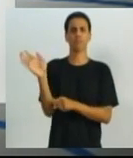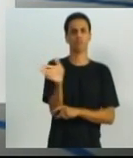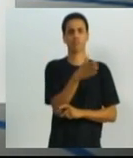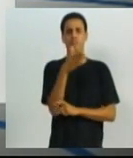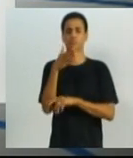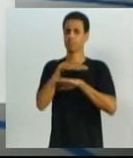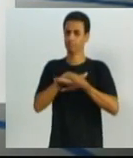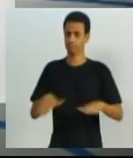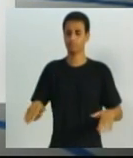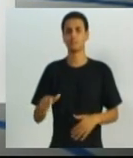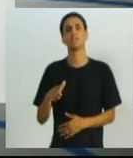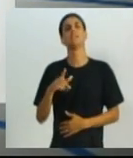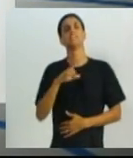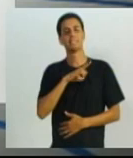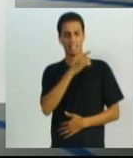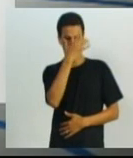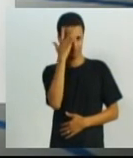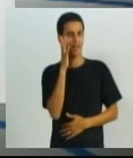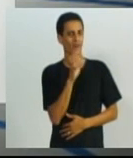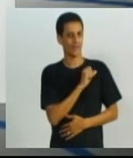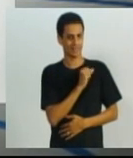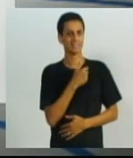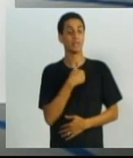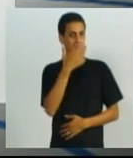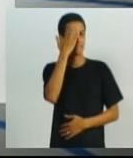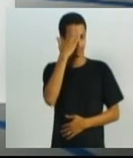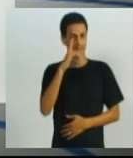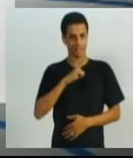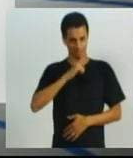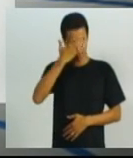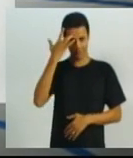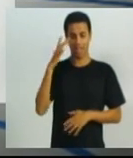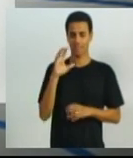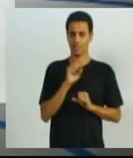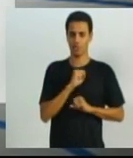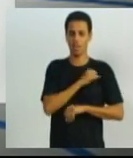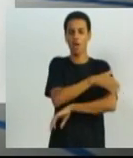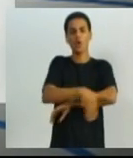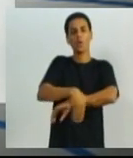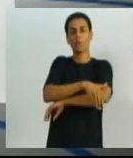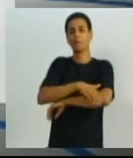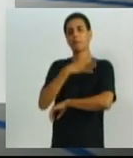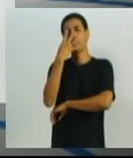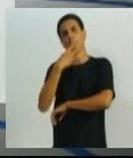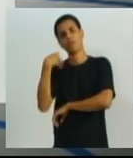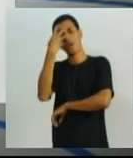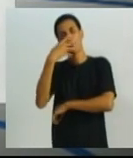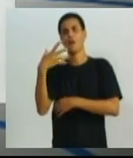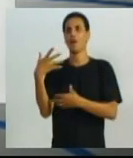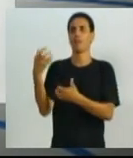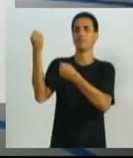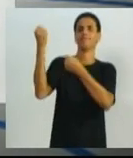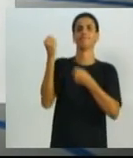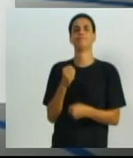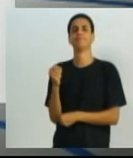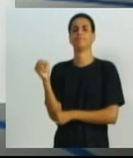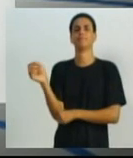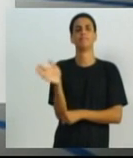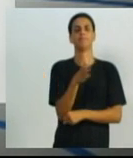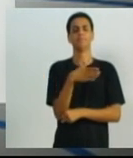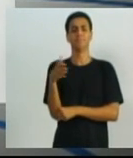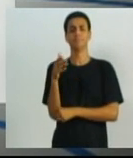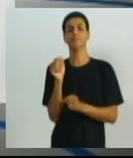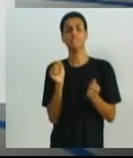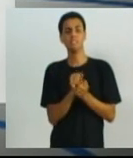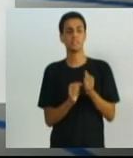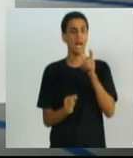Tem quem gosta, eu sei que tem gente que gosta de ficar na beira da rua 4 horas, né? Com a garrafinha de